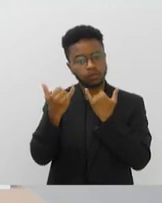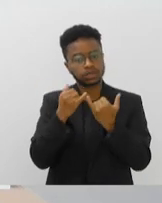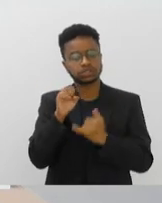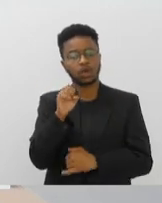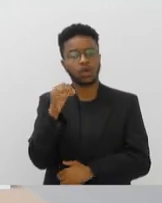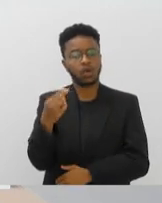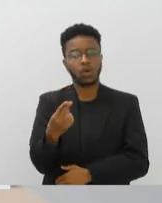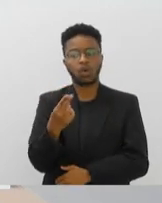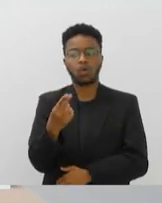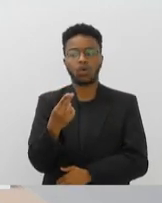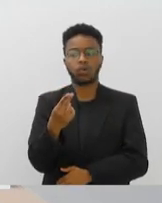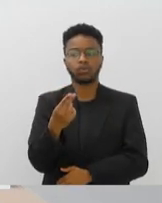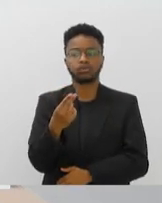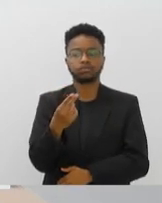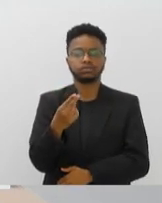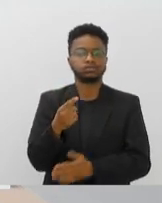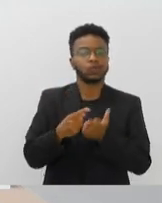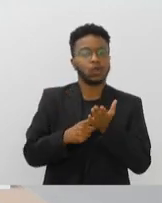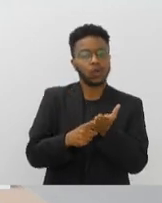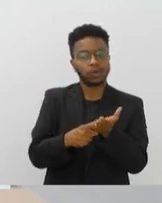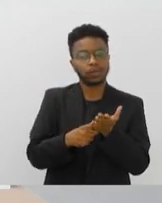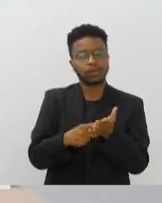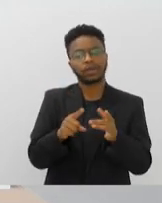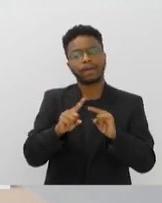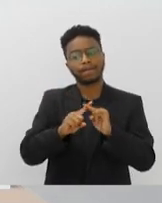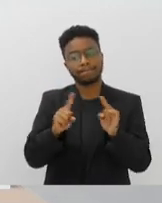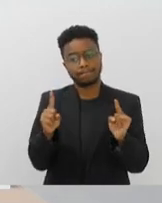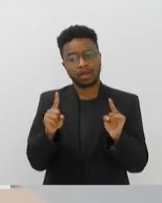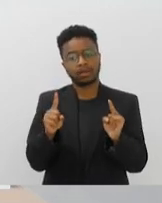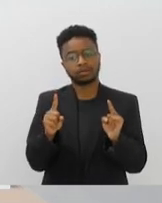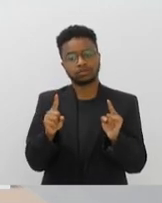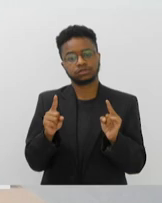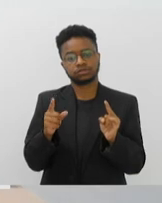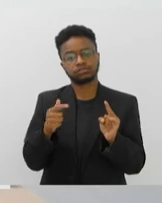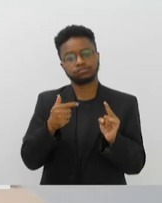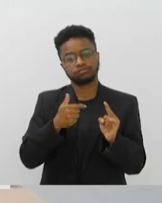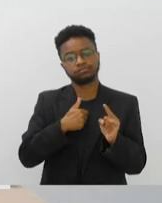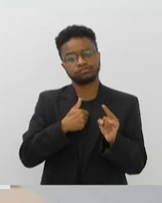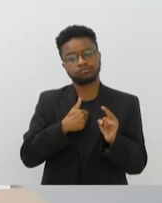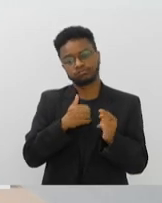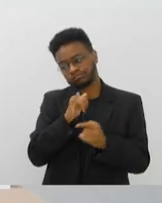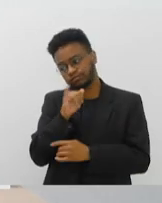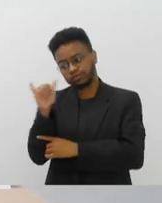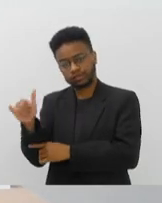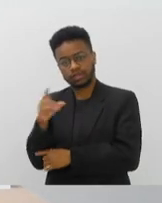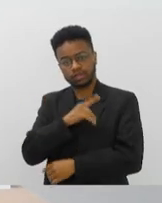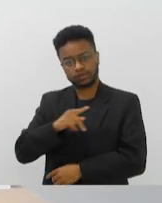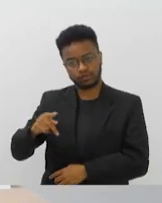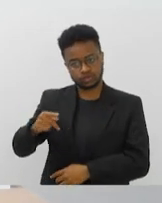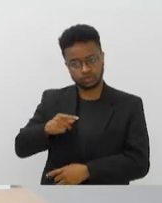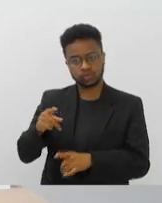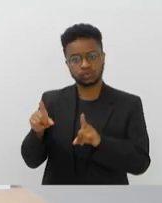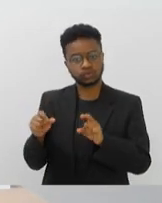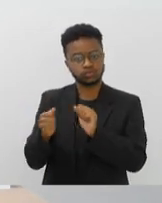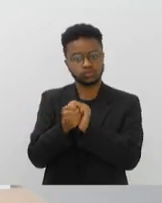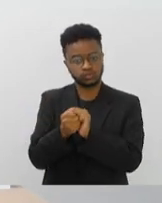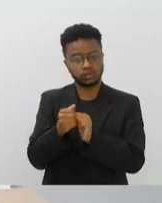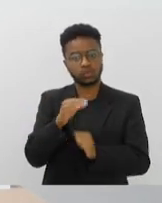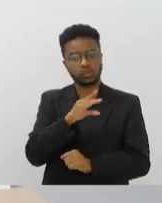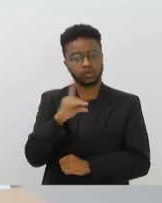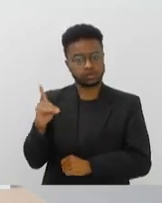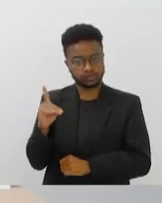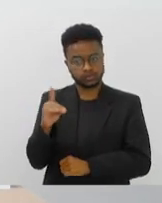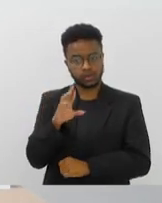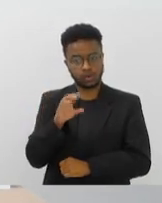de de agendas de compromissos mas eu levo essa questão paraa Defensoria Pública pro coordenador de fans Juventude Rodrigo